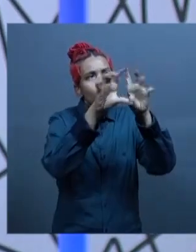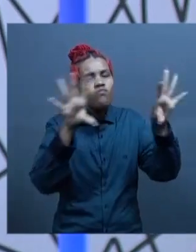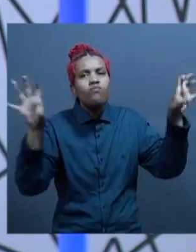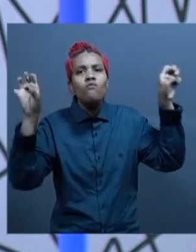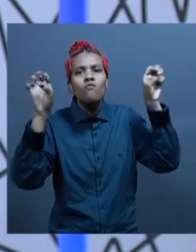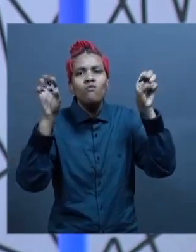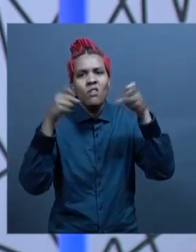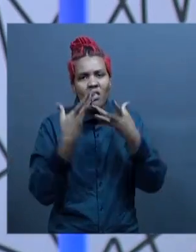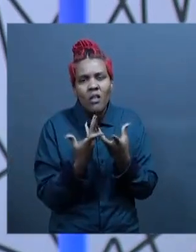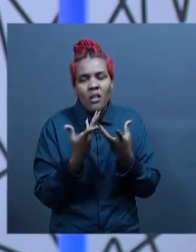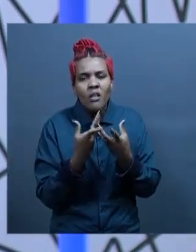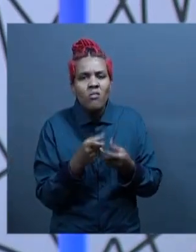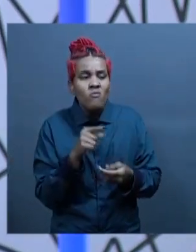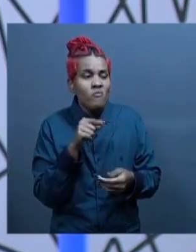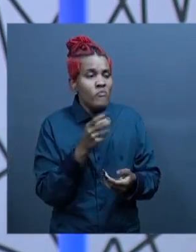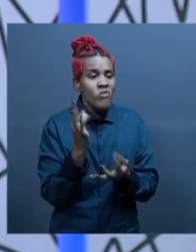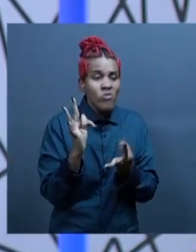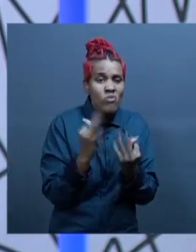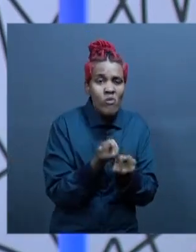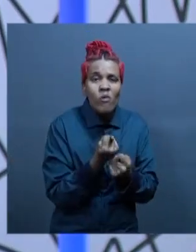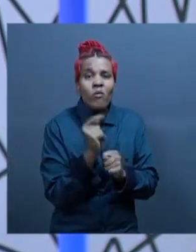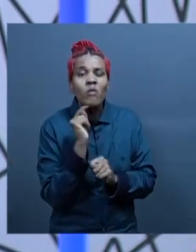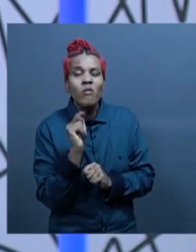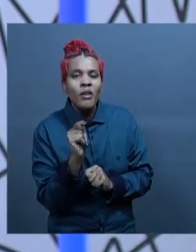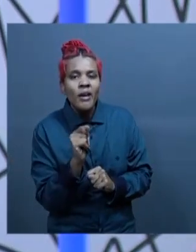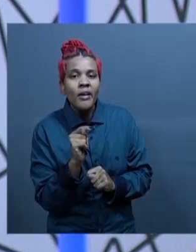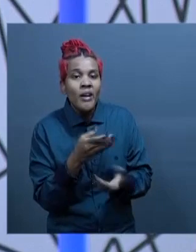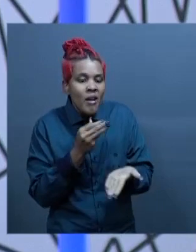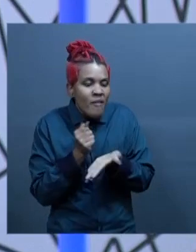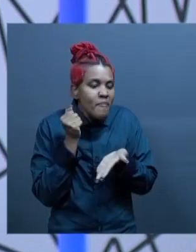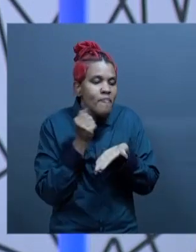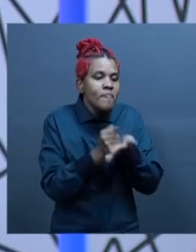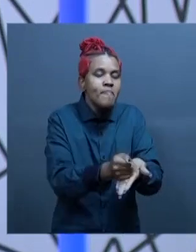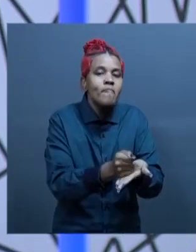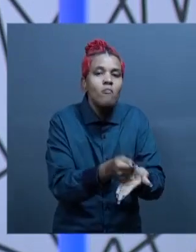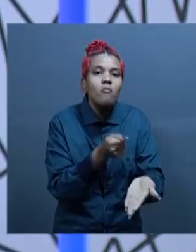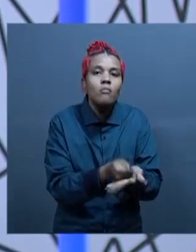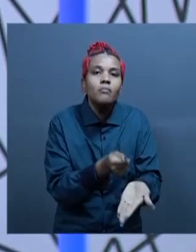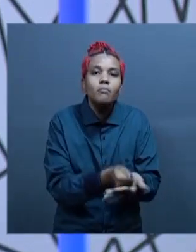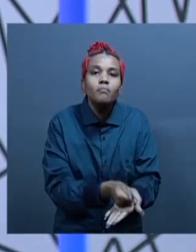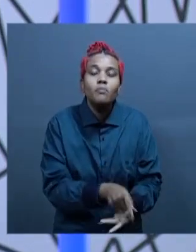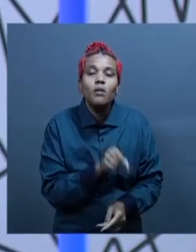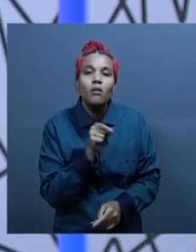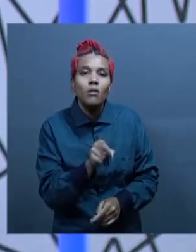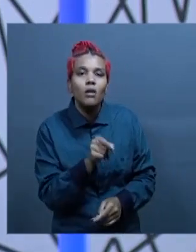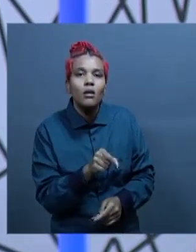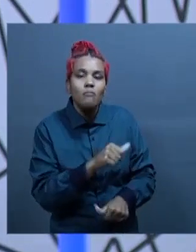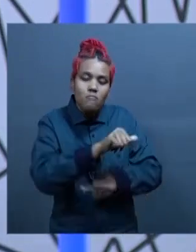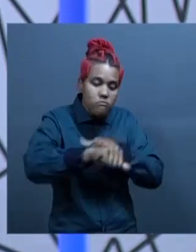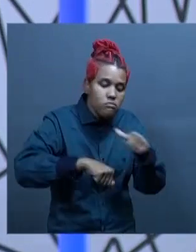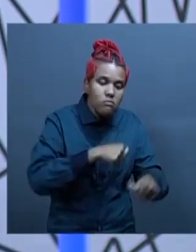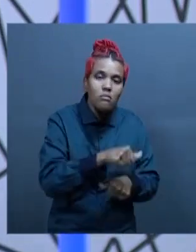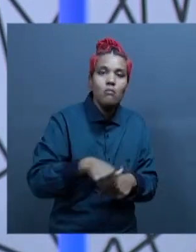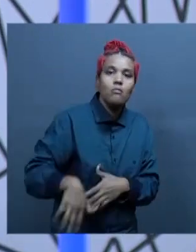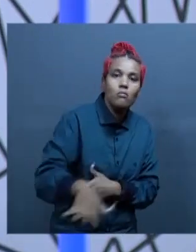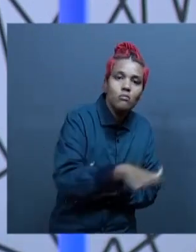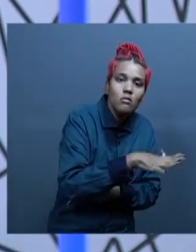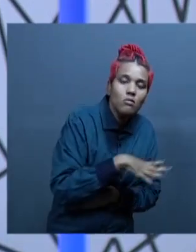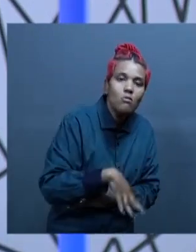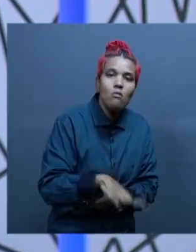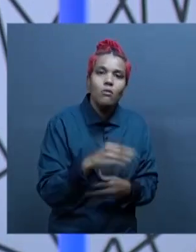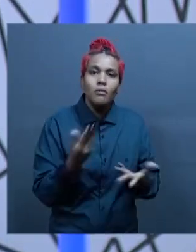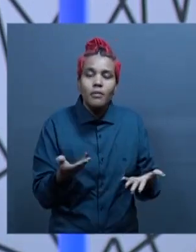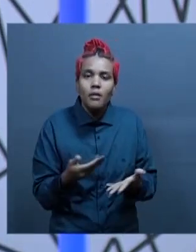favorece e até impõe uma mudança de mercado em todos os setores 1 propaganda obviamente